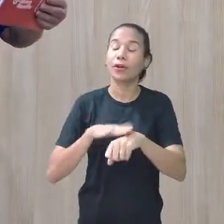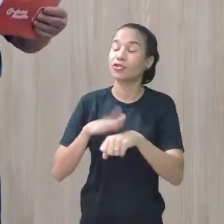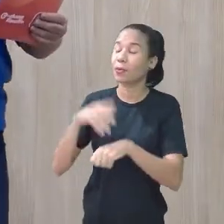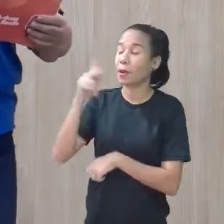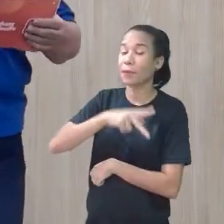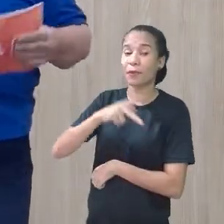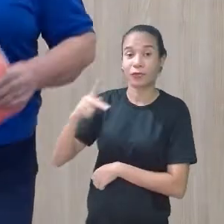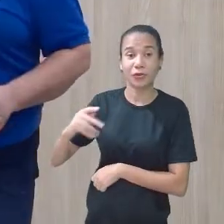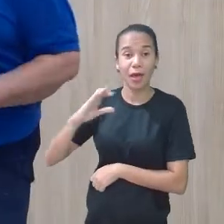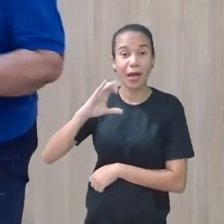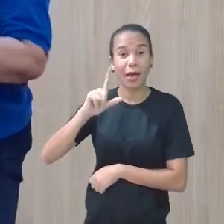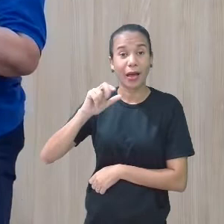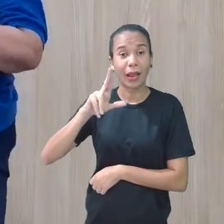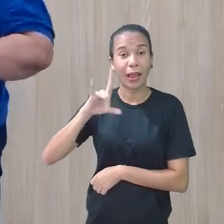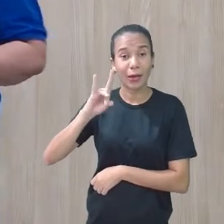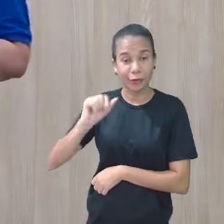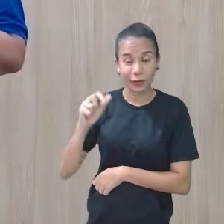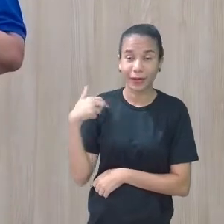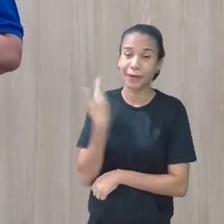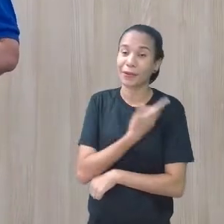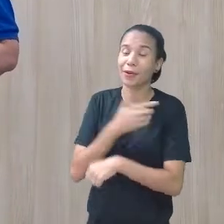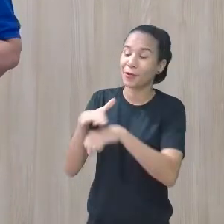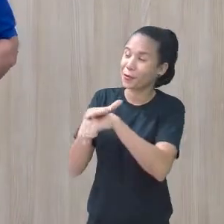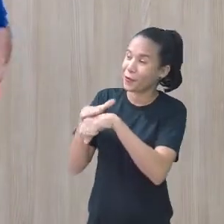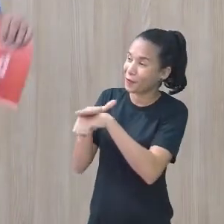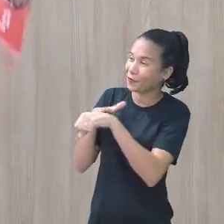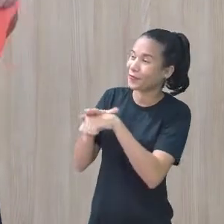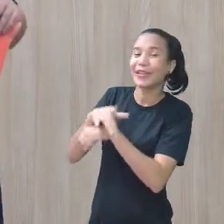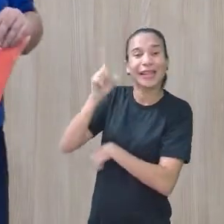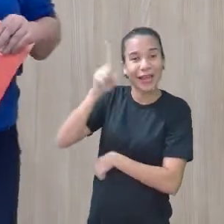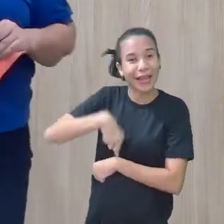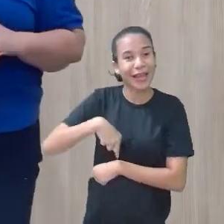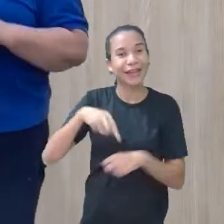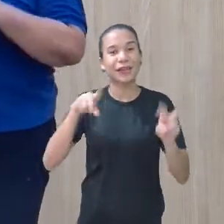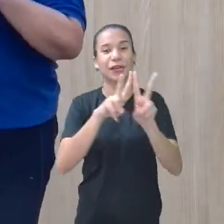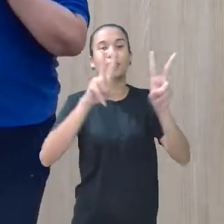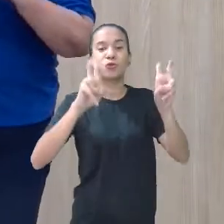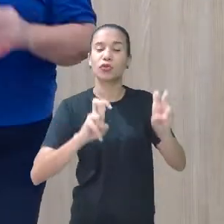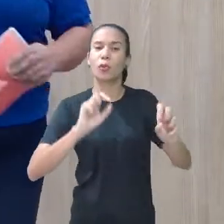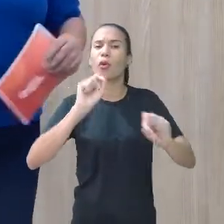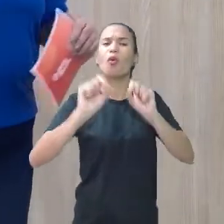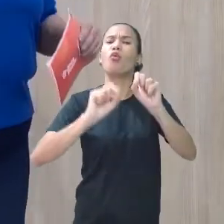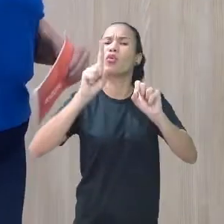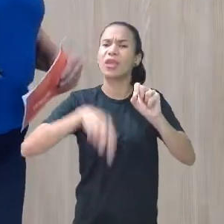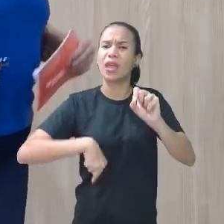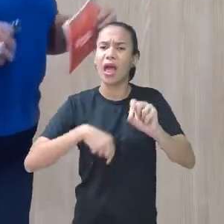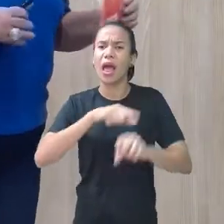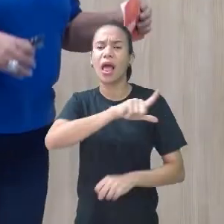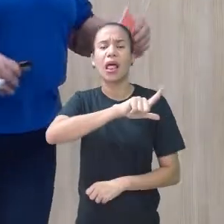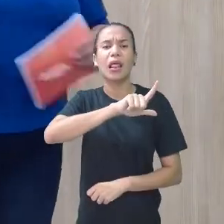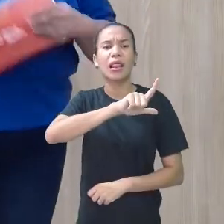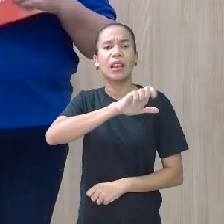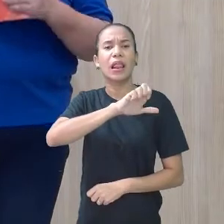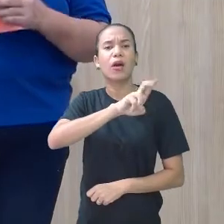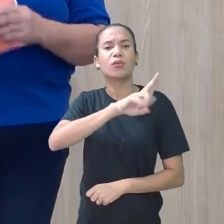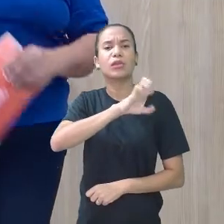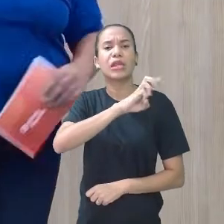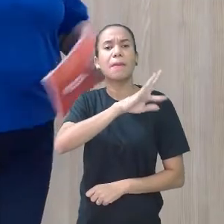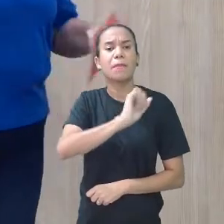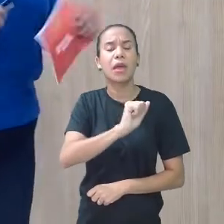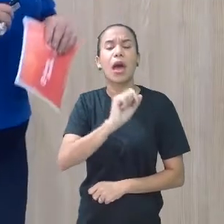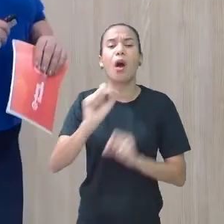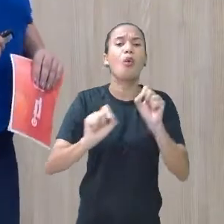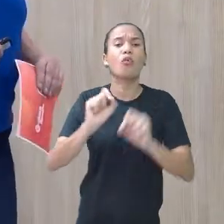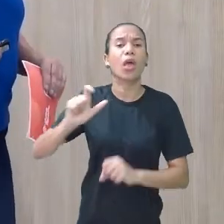chamar a professora Cláudia para a gente falar um pouquinho, né, professora, sobre essa questão do que é a leucemia, o lúpus, a